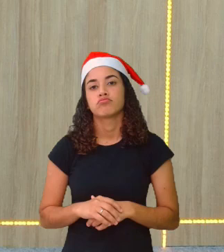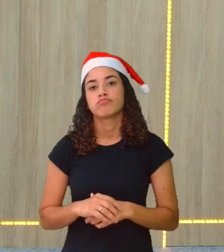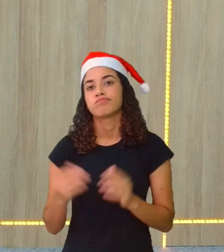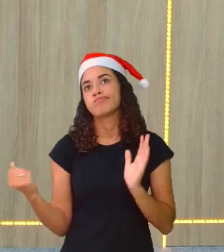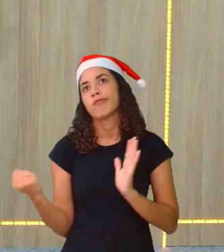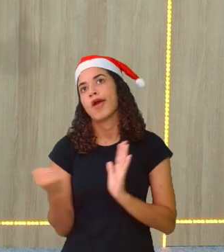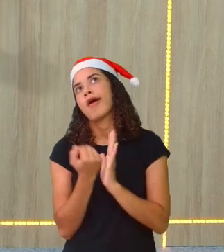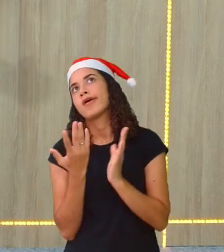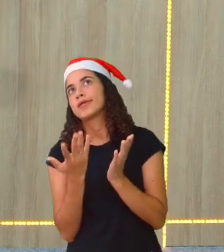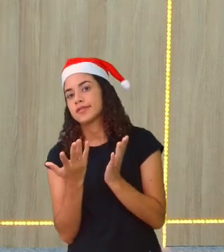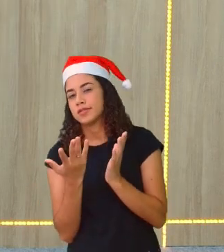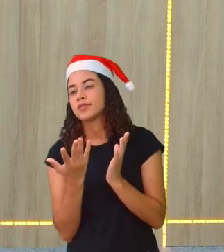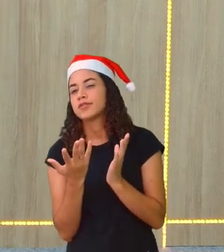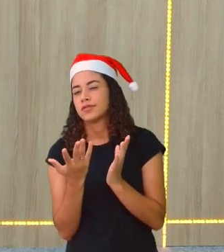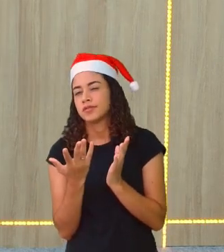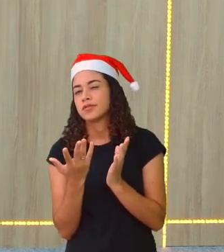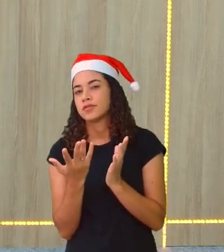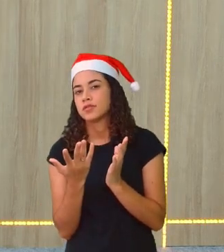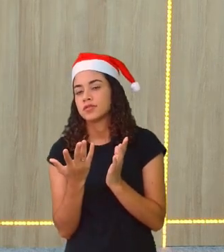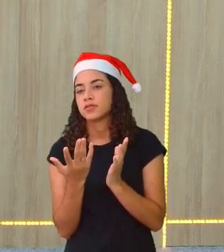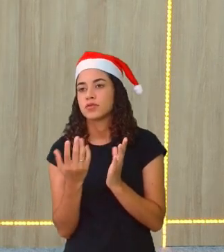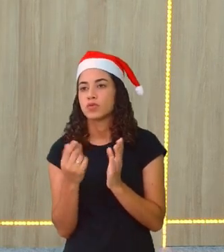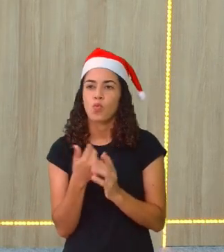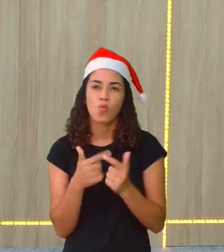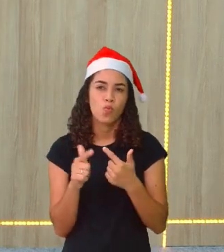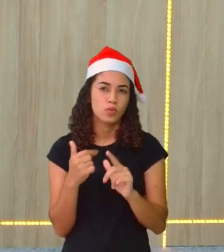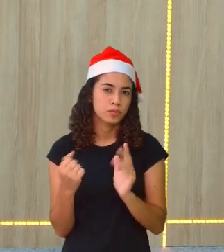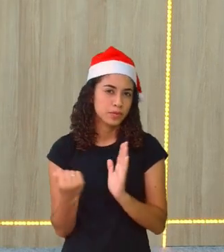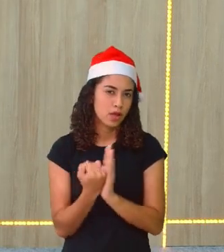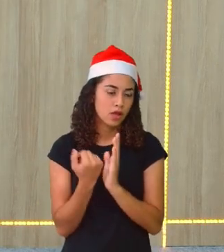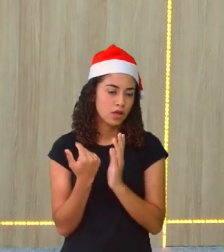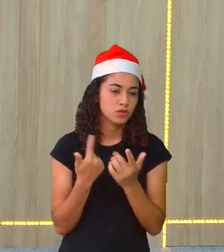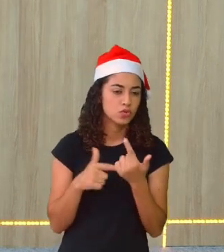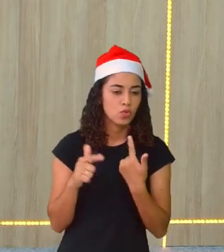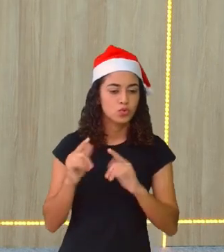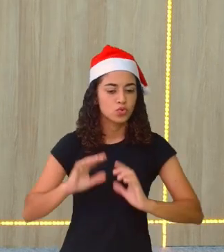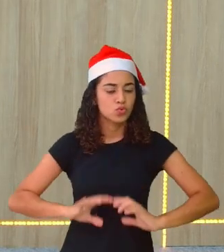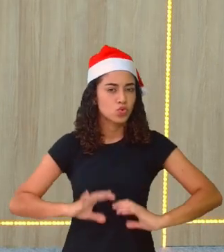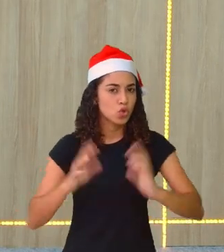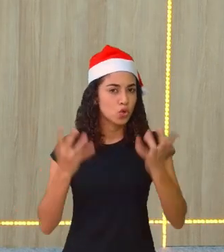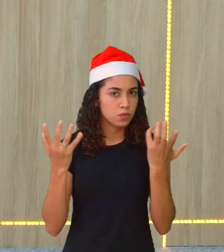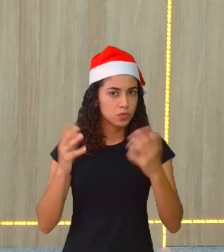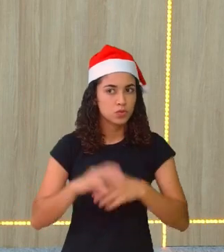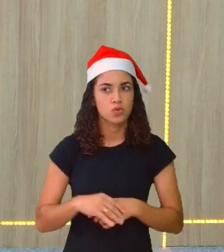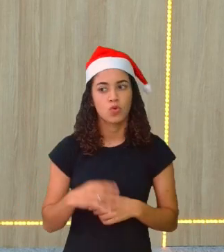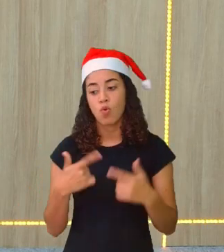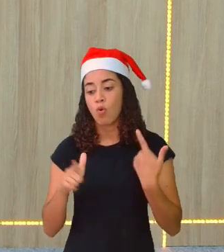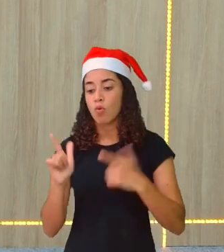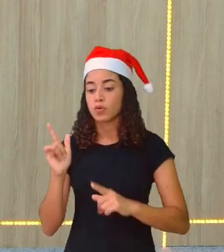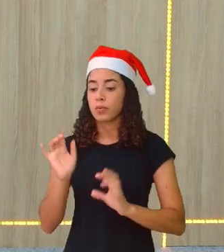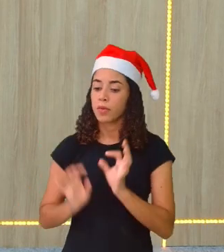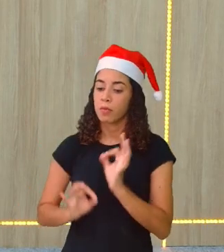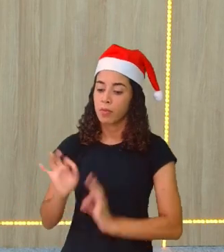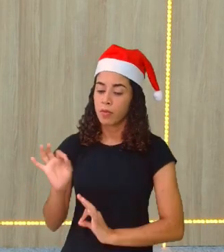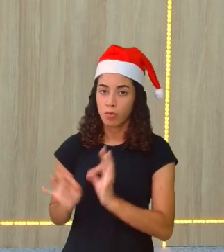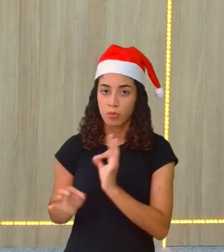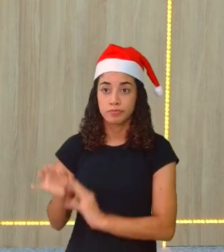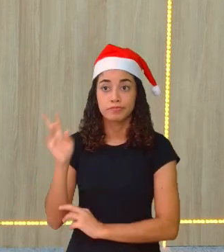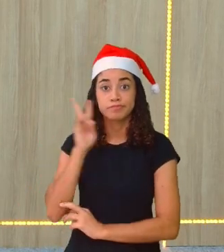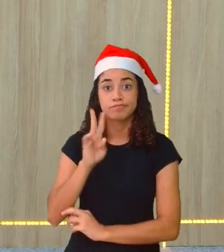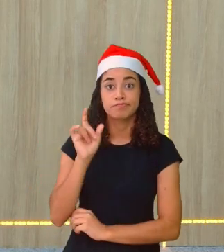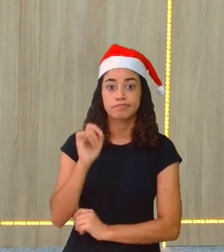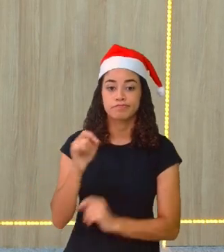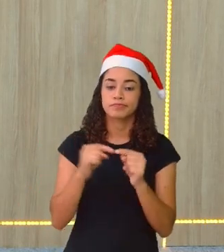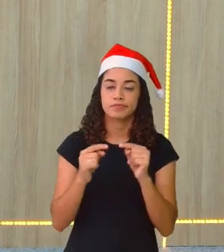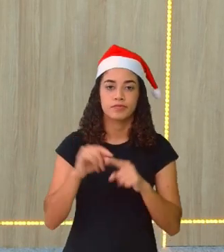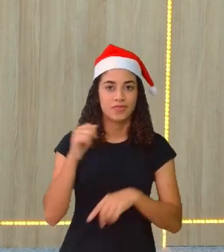símbolos, né? Outros símbolos, isso, professora, outros símbolos, né? Outras comemorações, né? Outras organizações que lembra o